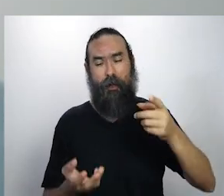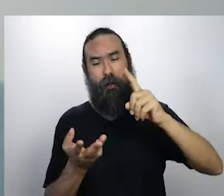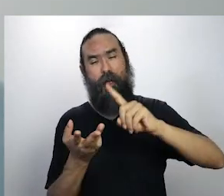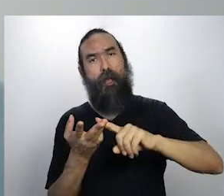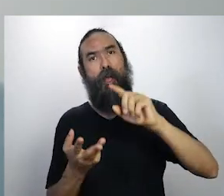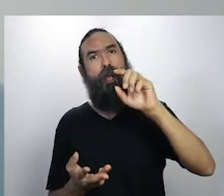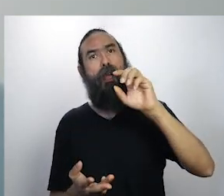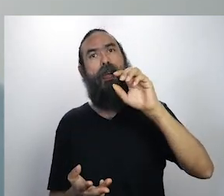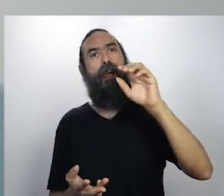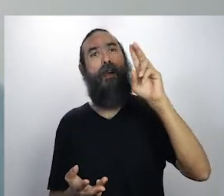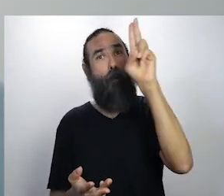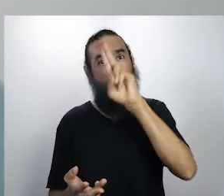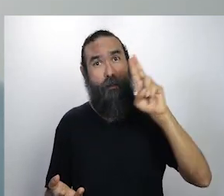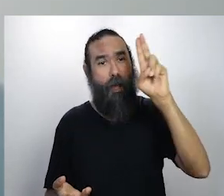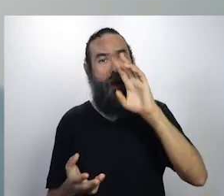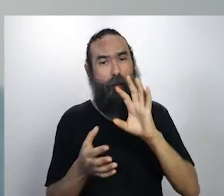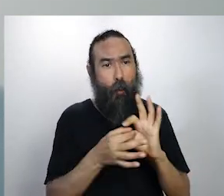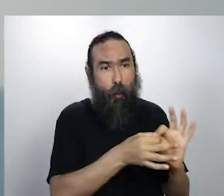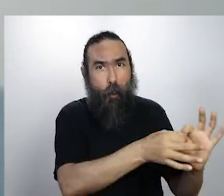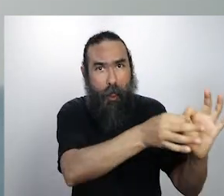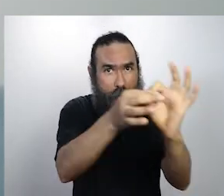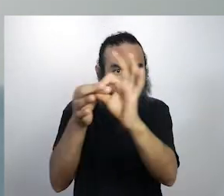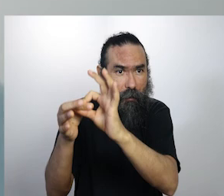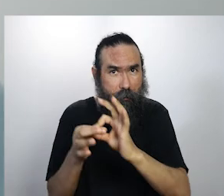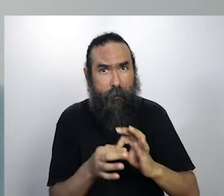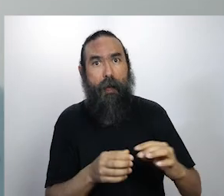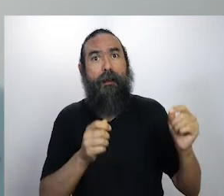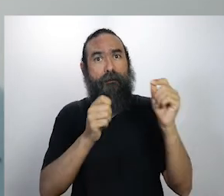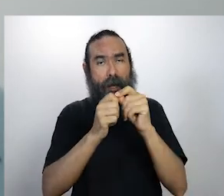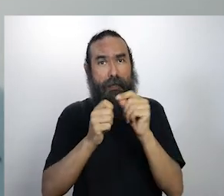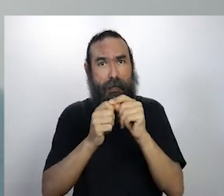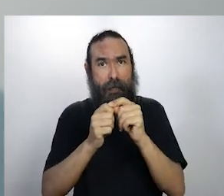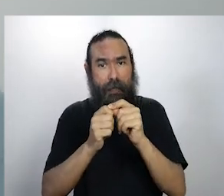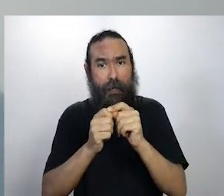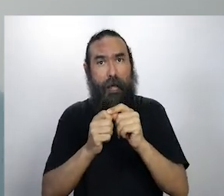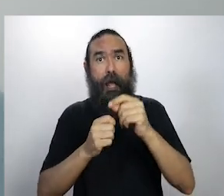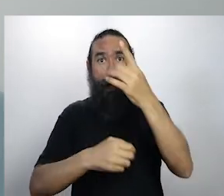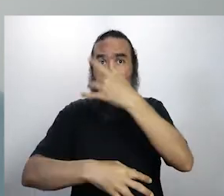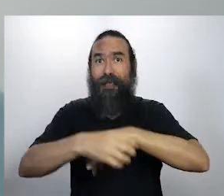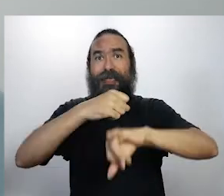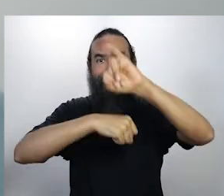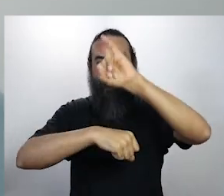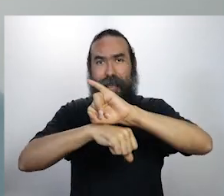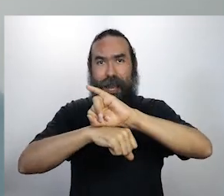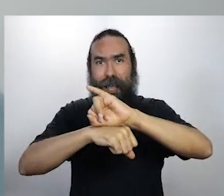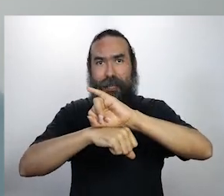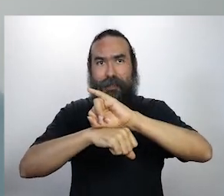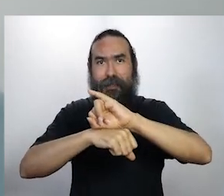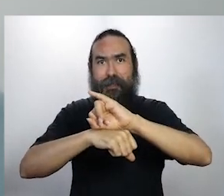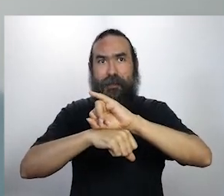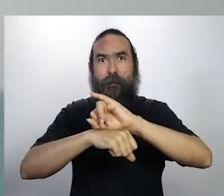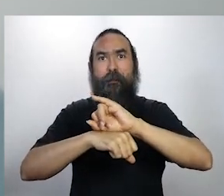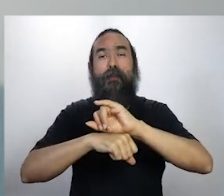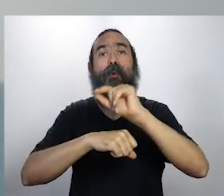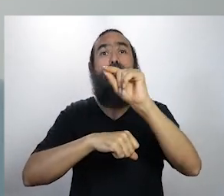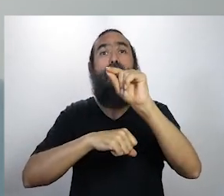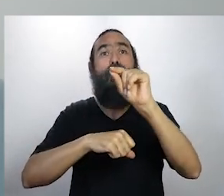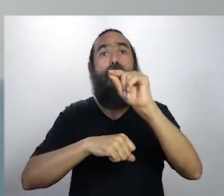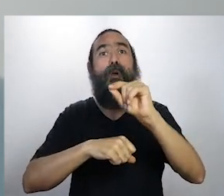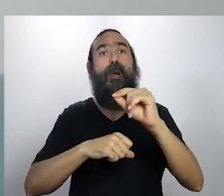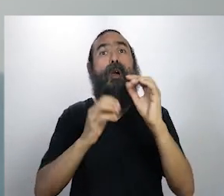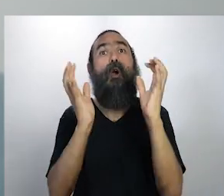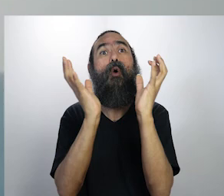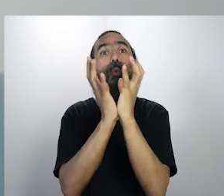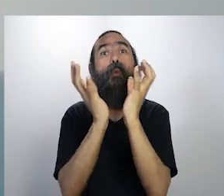nesse momento, né, de forma online, seria muito importante que grupos que têm se apresentado no Encontro de Culturas